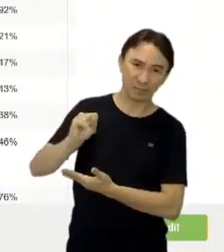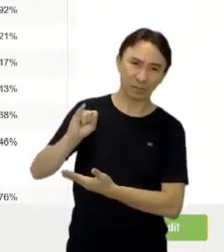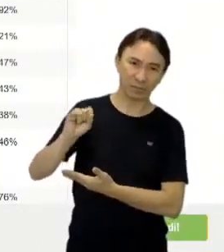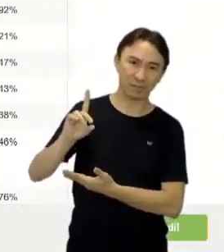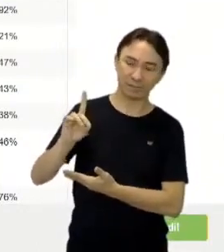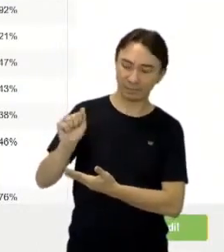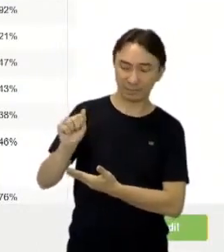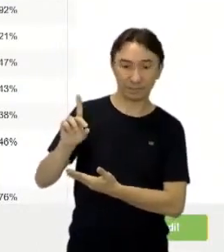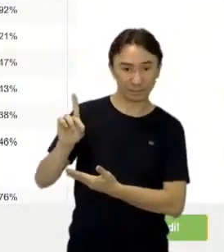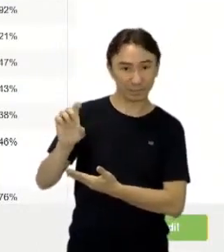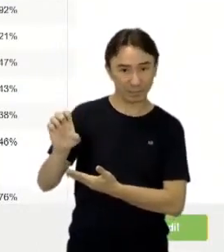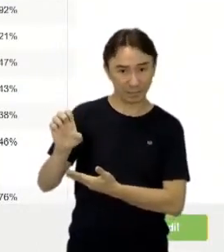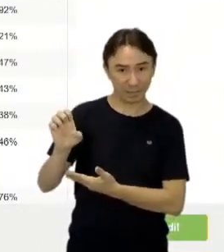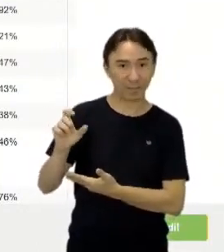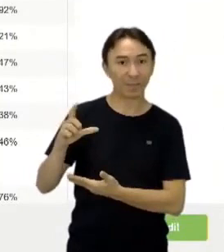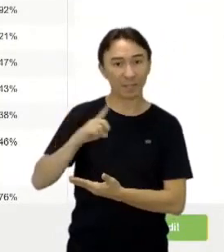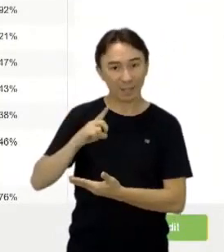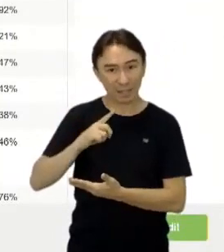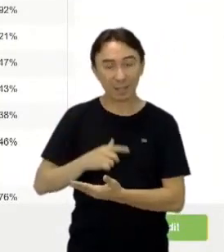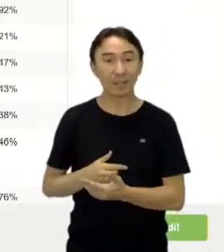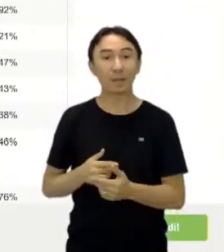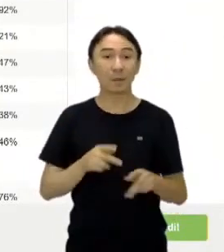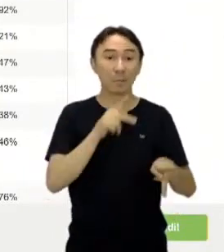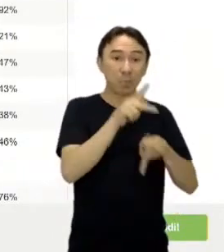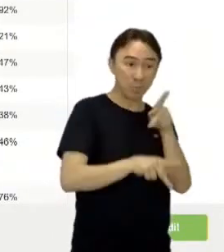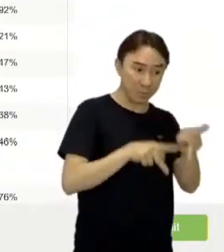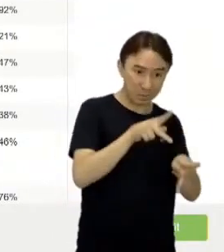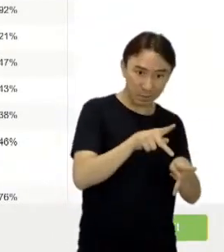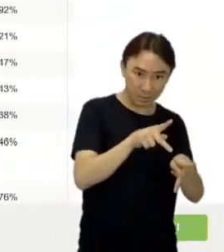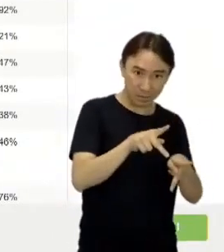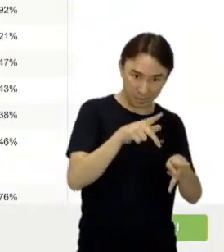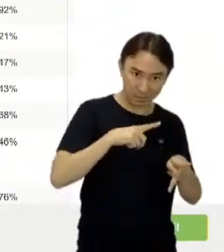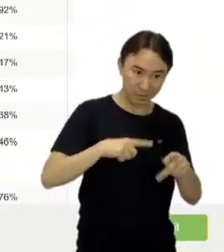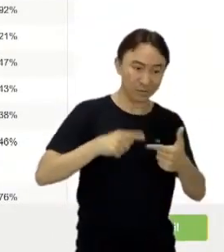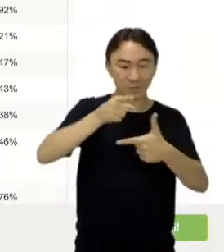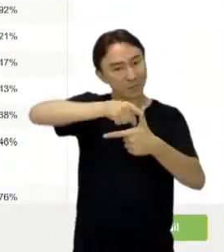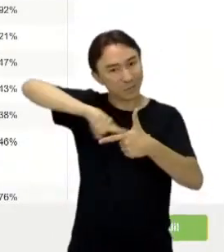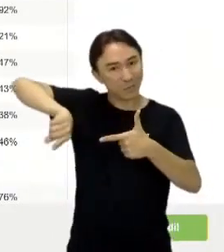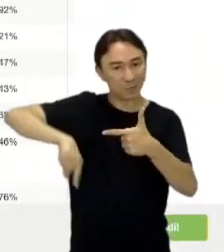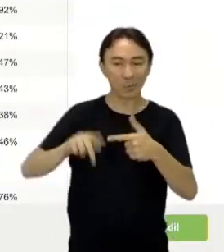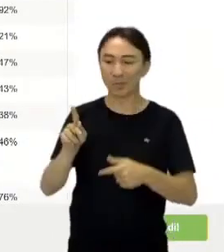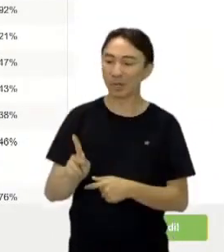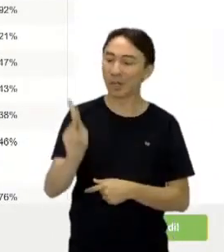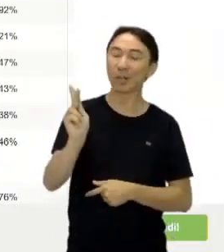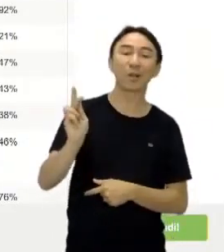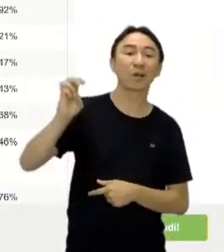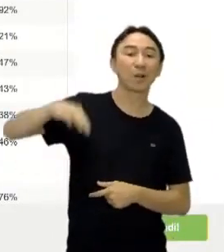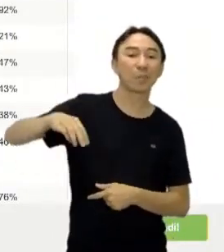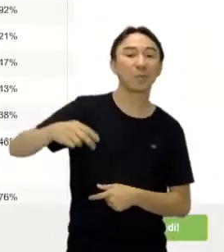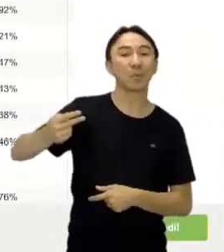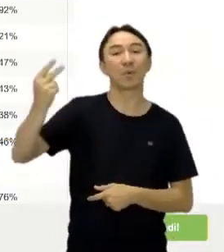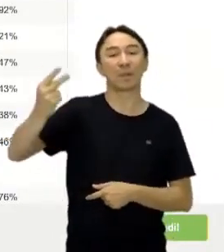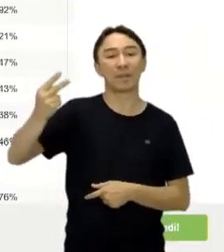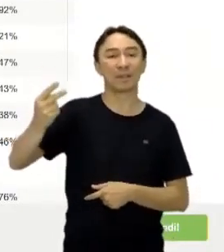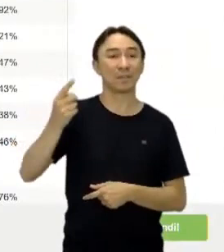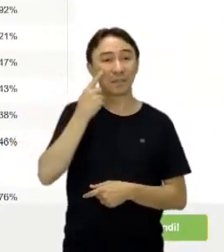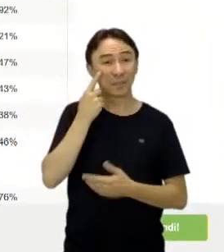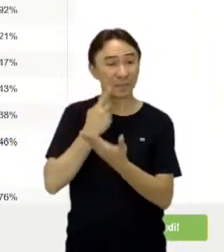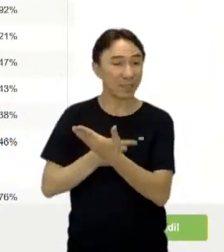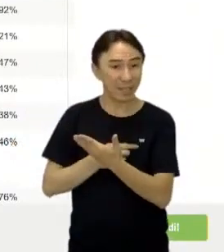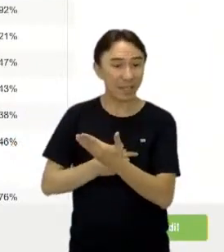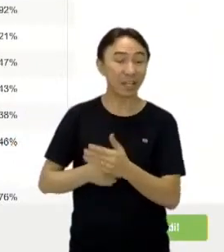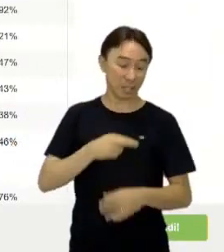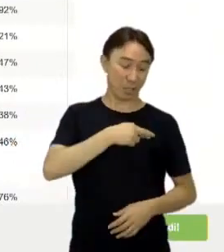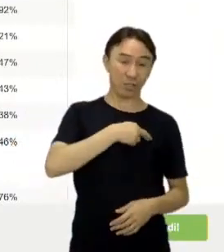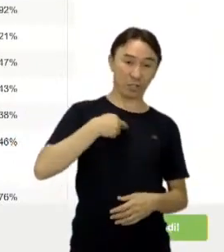P/km quadrado é população por quilômetro quadrado. Olha lá, vamos lá ver o primeiro, a China. Ela não tem uma densidade tão alta como